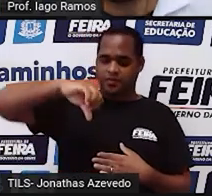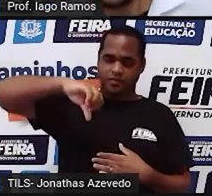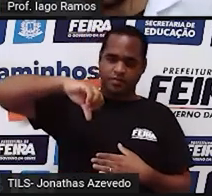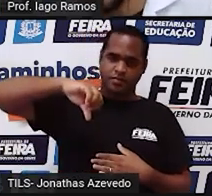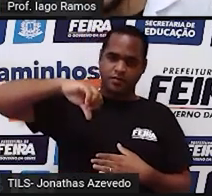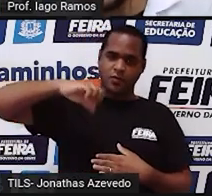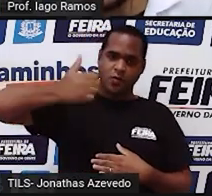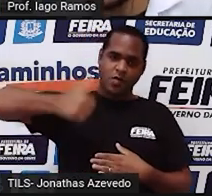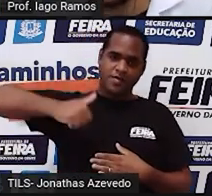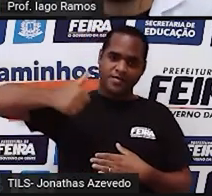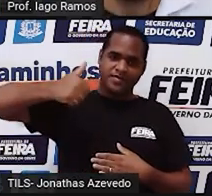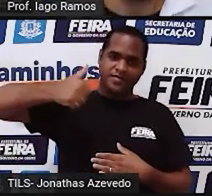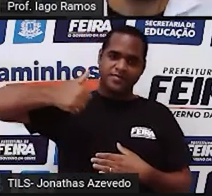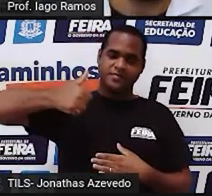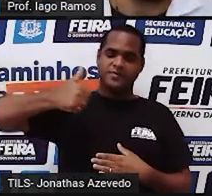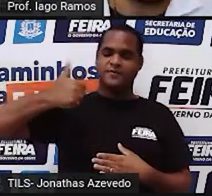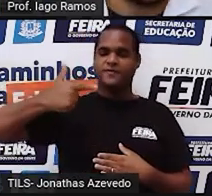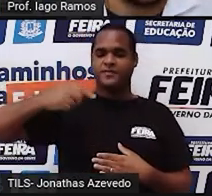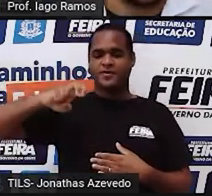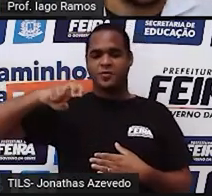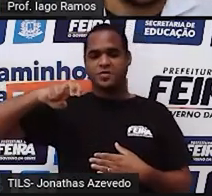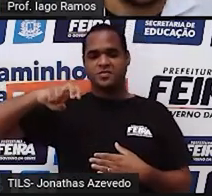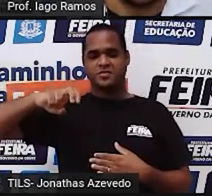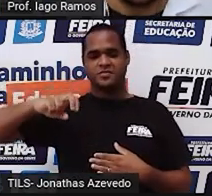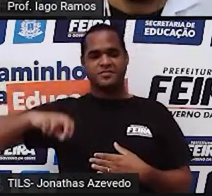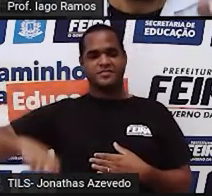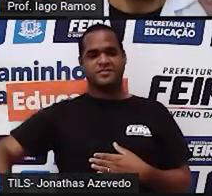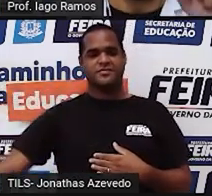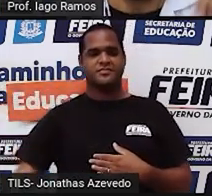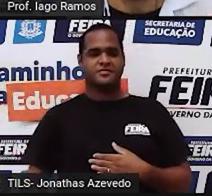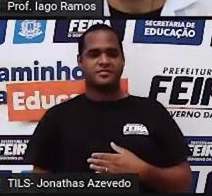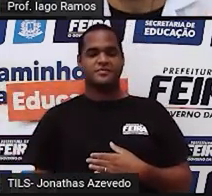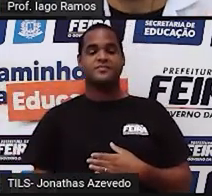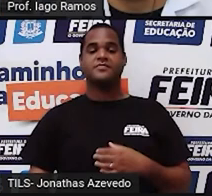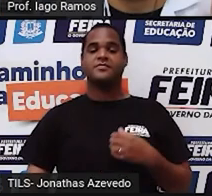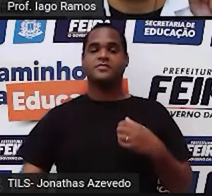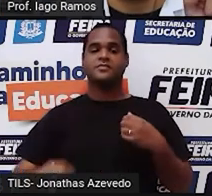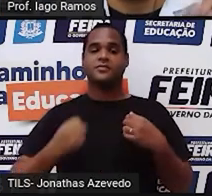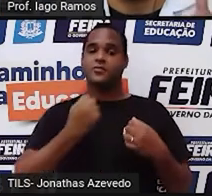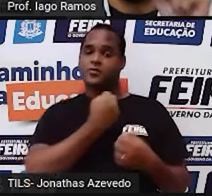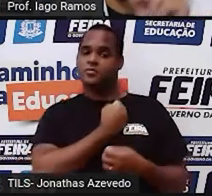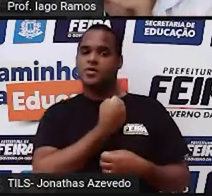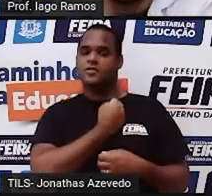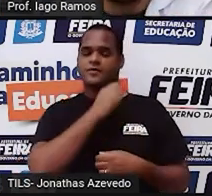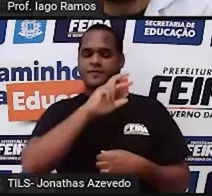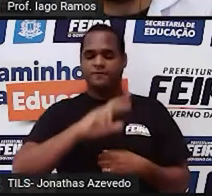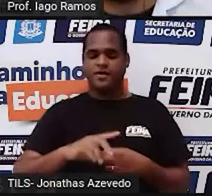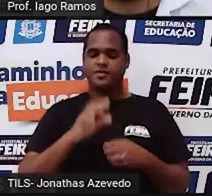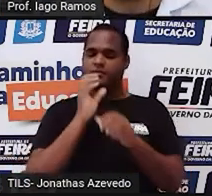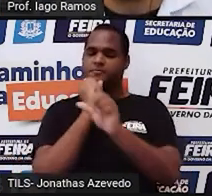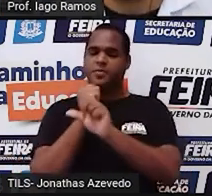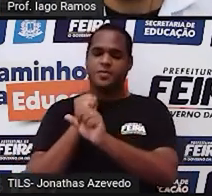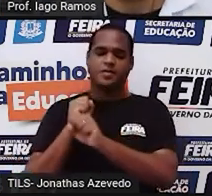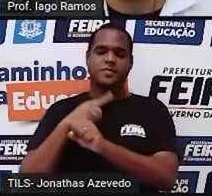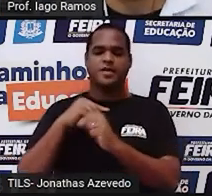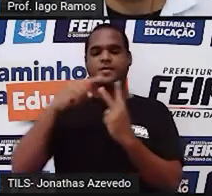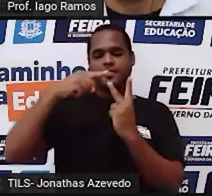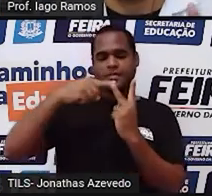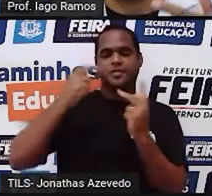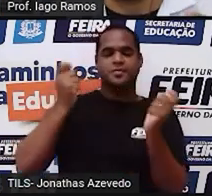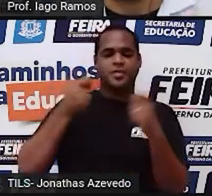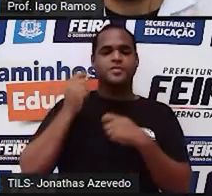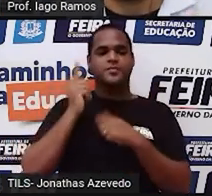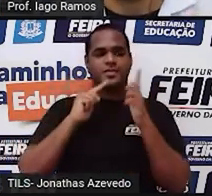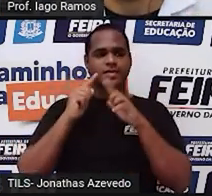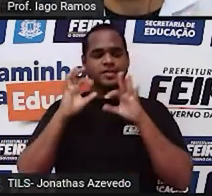é 11 ou é o 25 Qual daqueles números que você calcula uma raiz quadrada e o